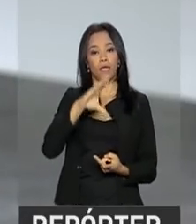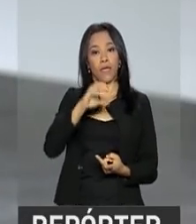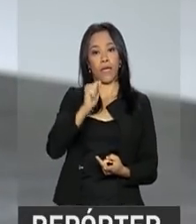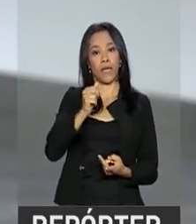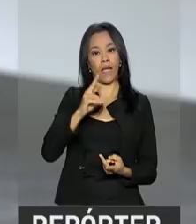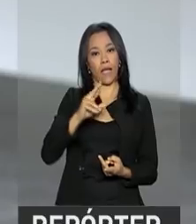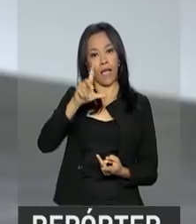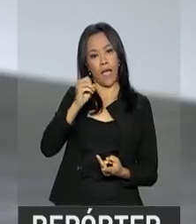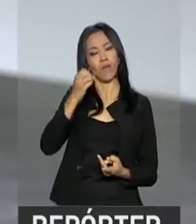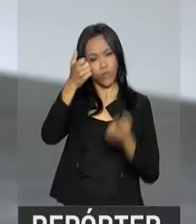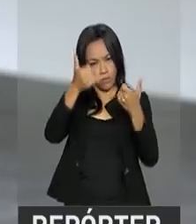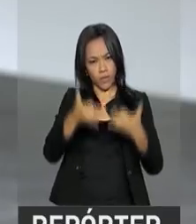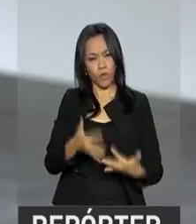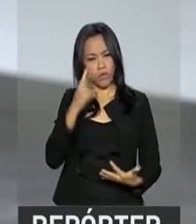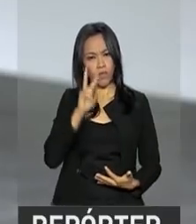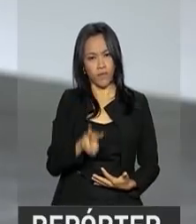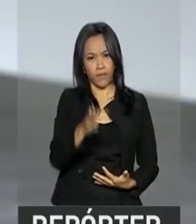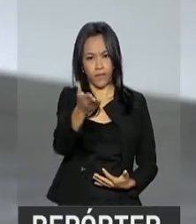essa reunião. Vamos conferir.